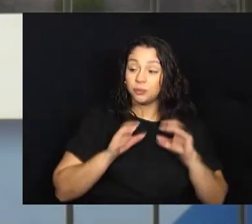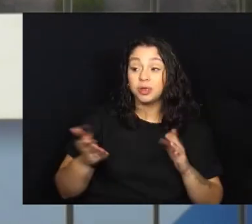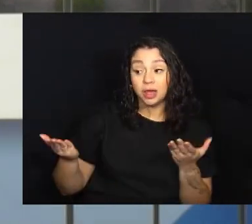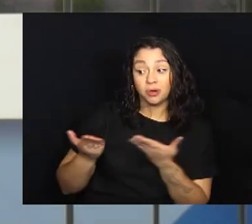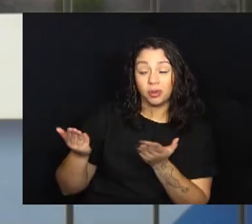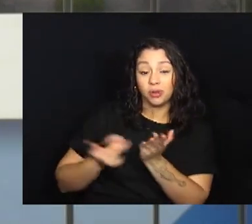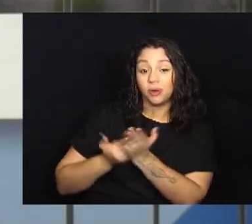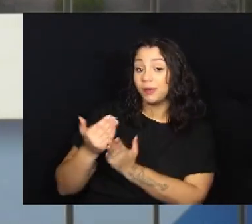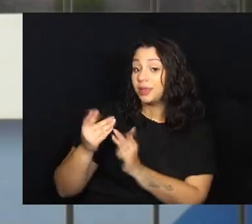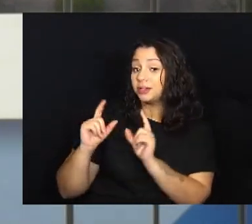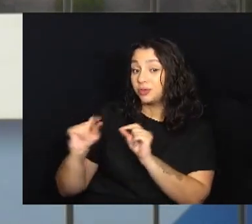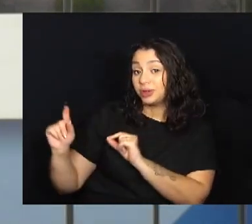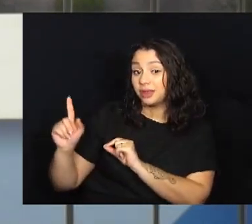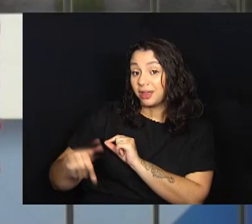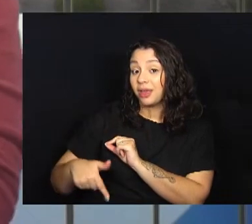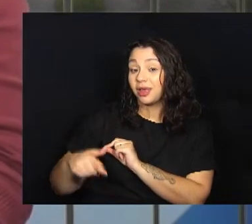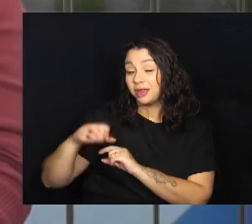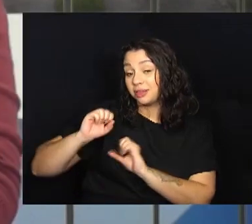fazer o trabalho